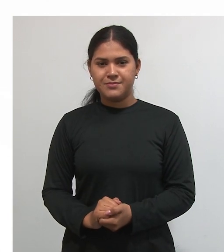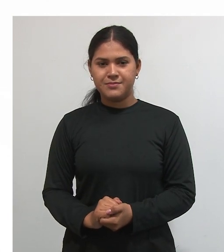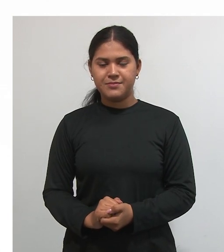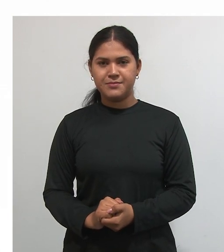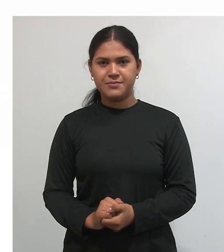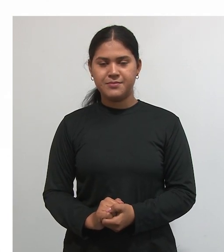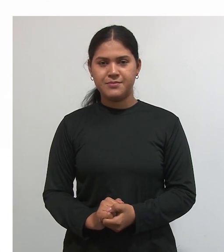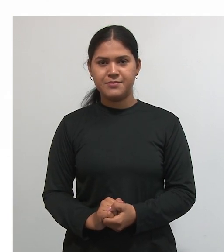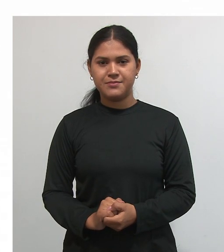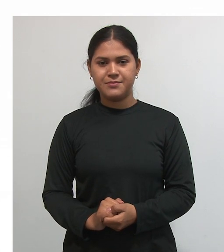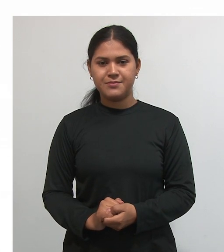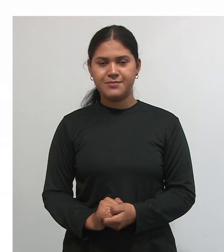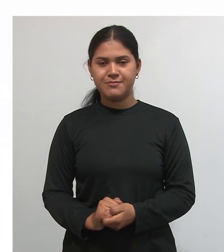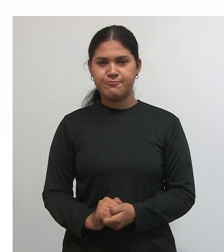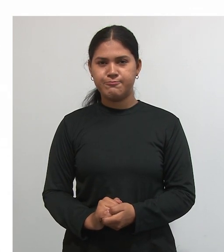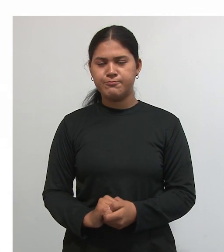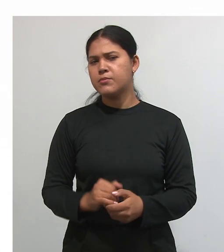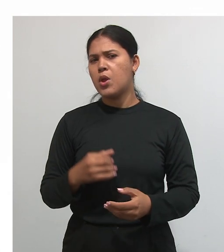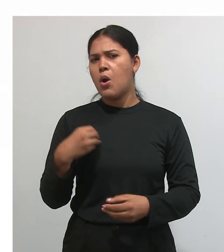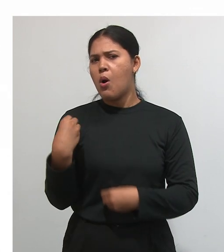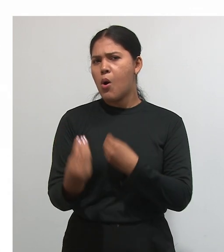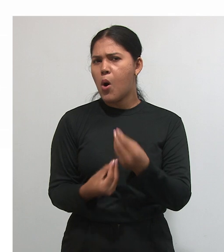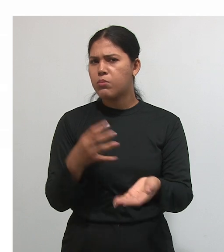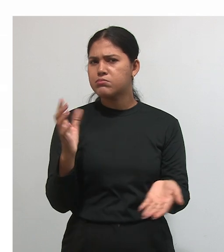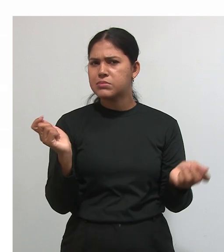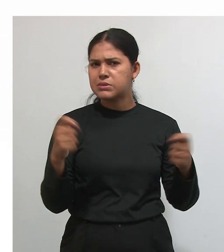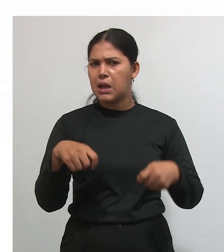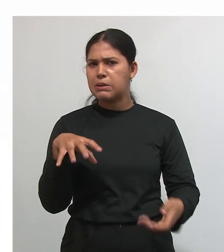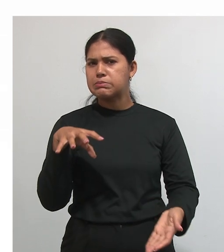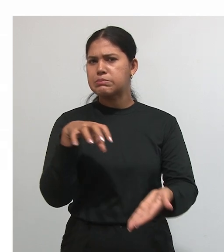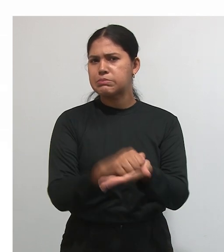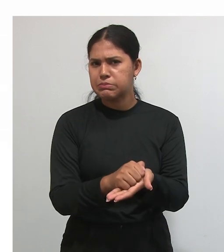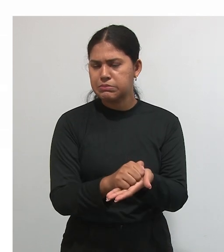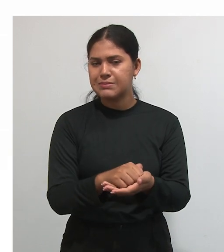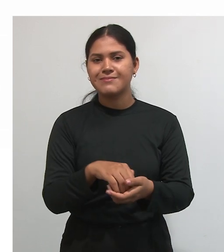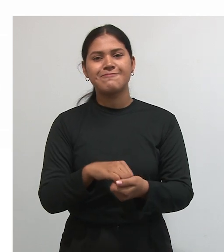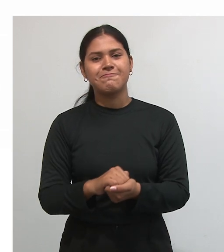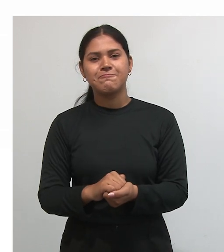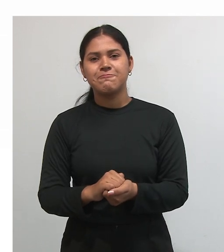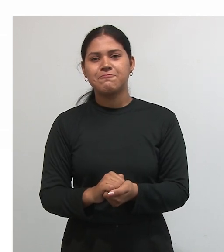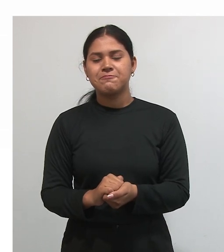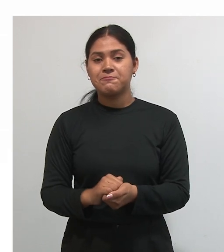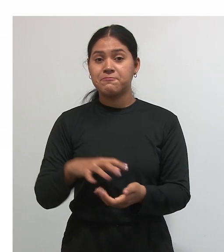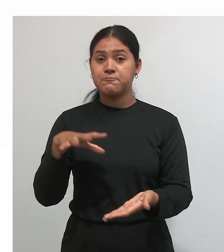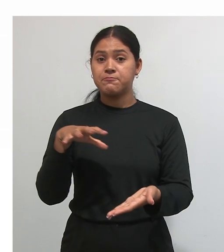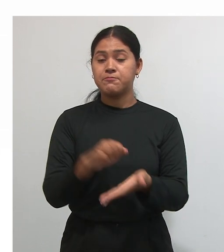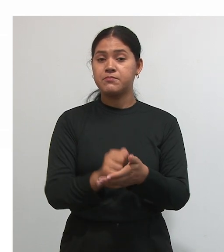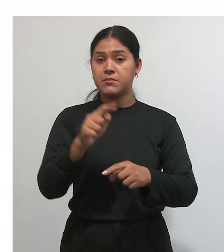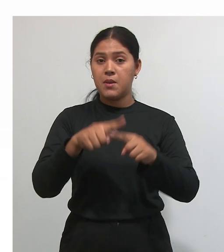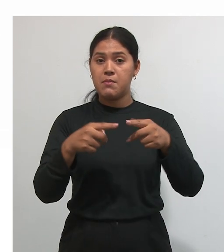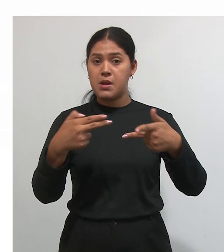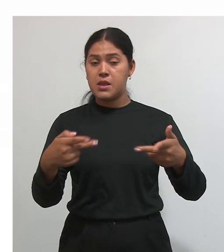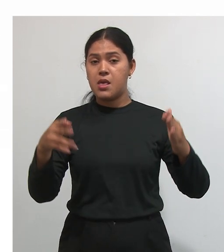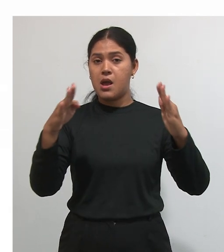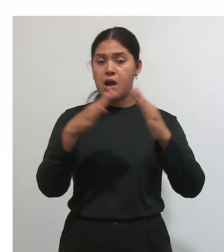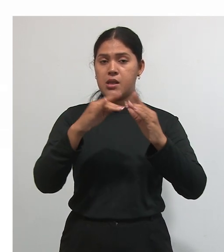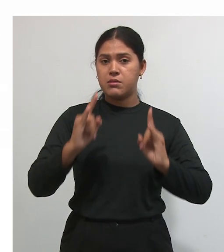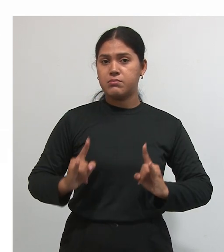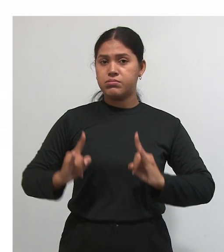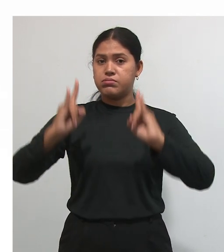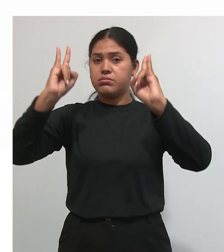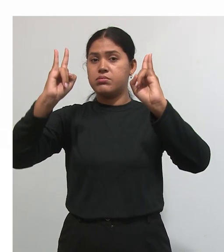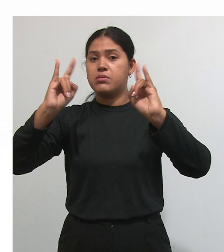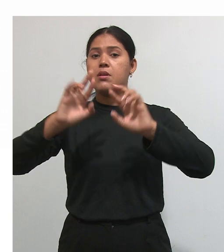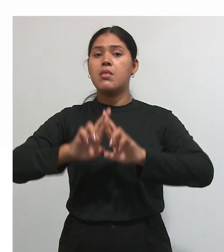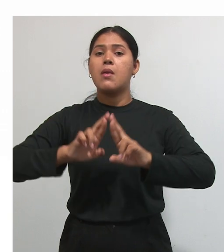imóveis. Vamos lá. Como que ocorre aqui os registros? Ó, os registros patrimoniais foram constituídos